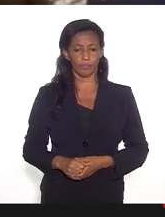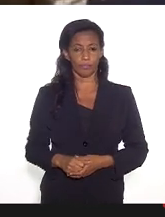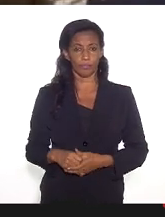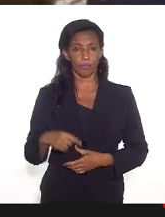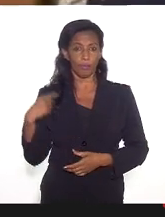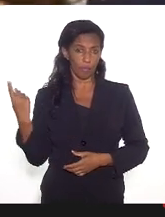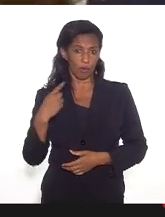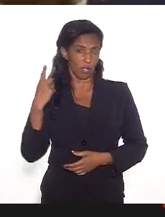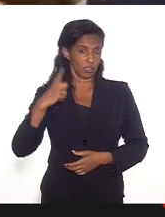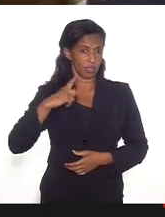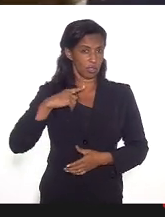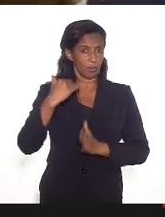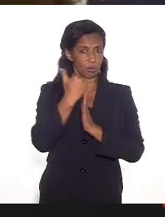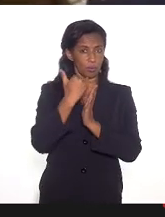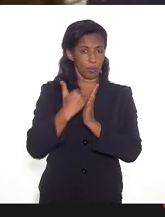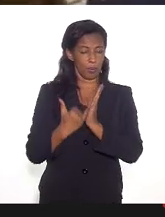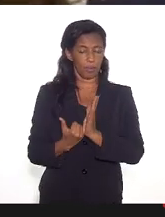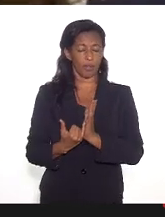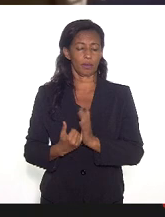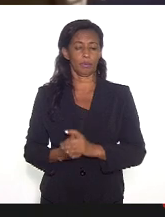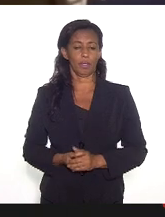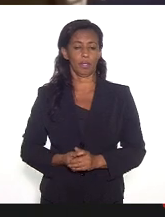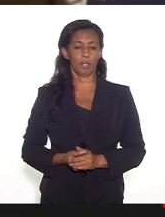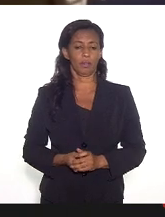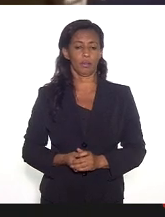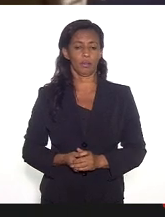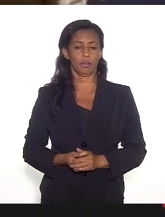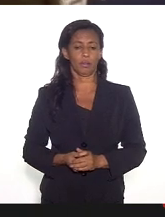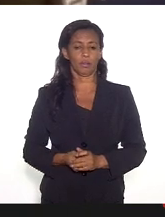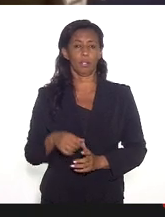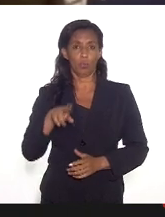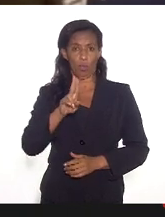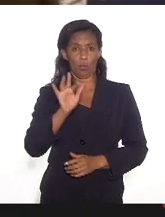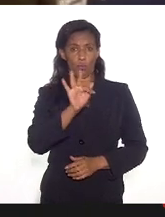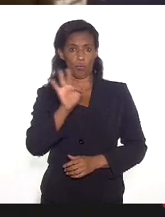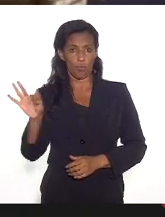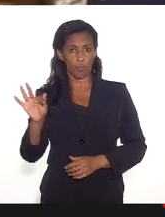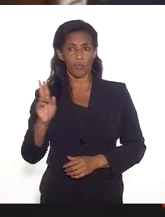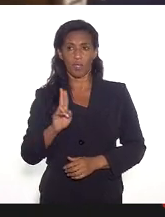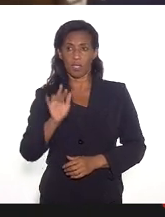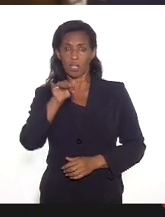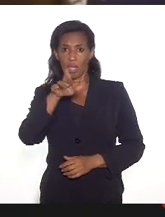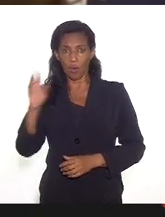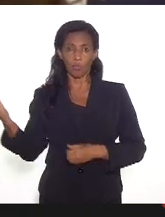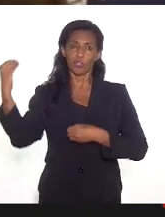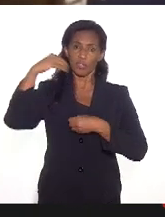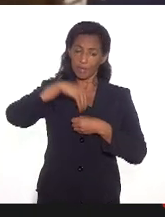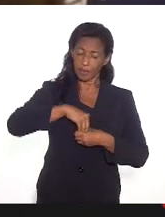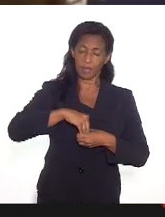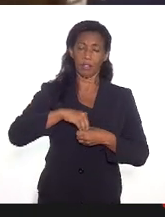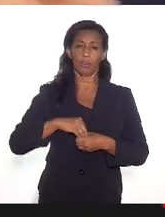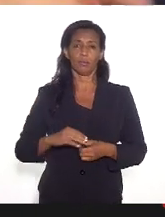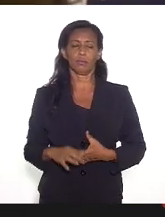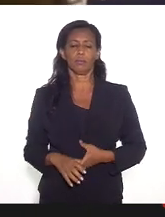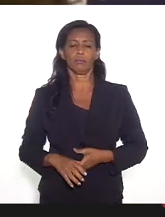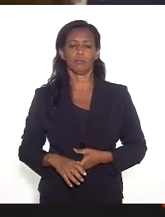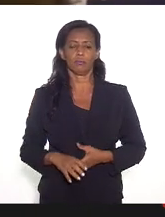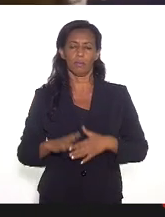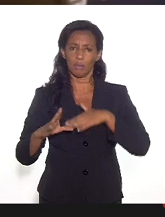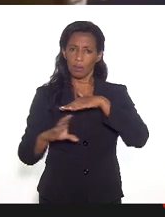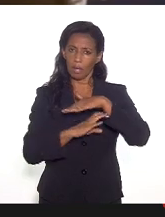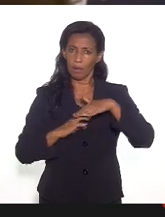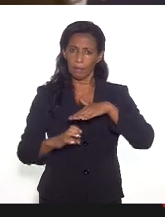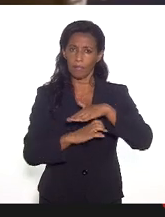Engepron tem programas com a UF e a UF já está dentro do cluster. Ela já